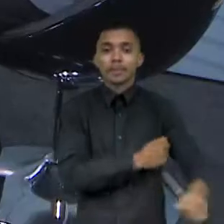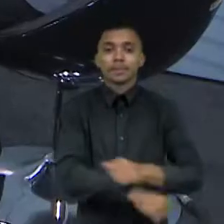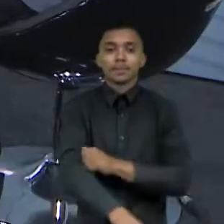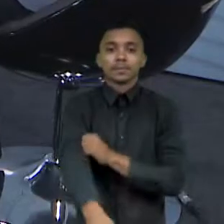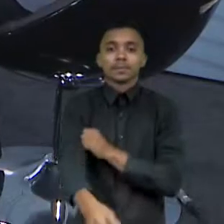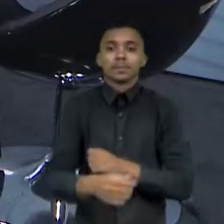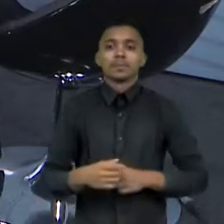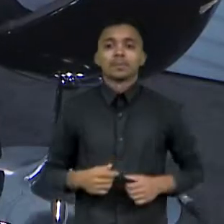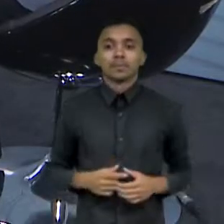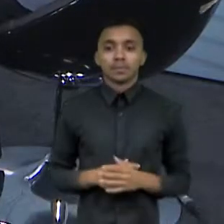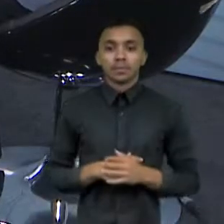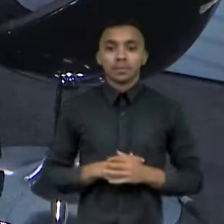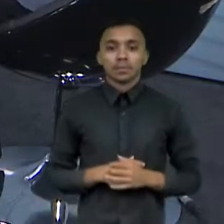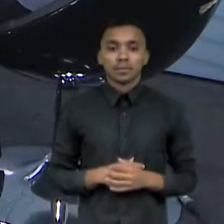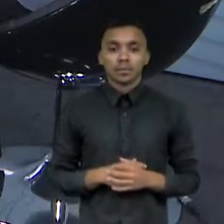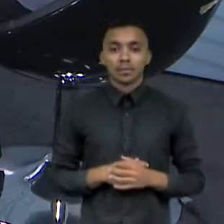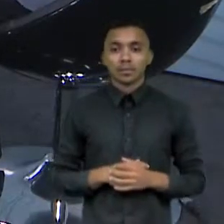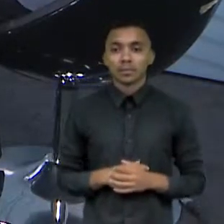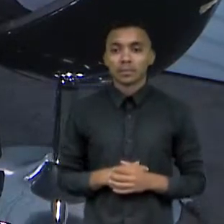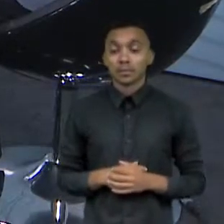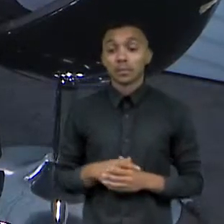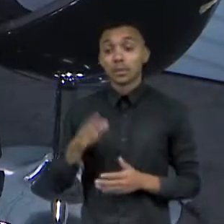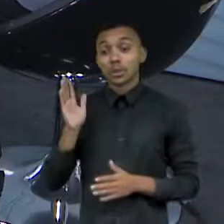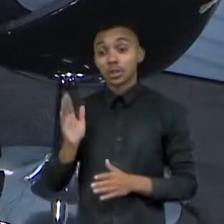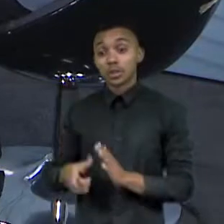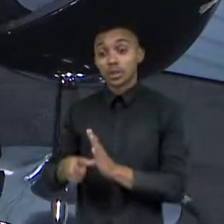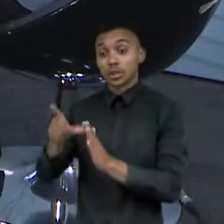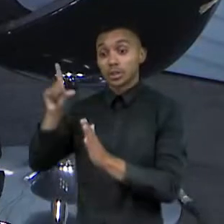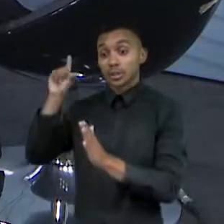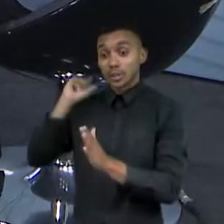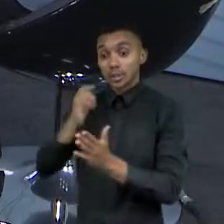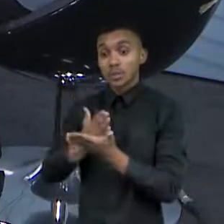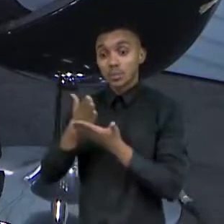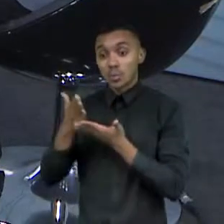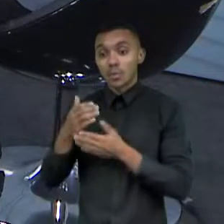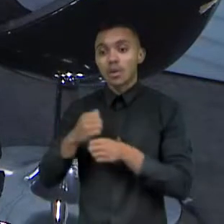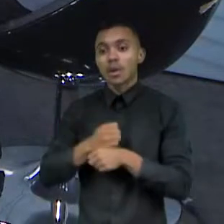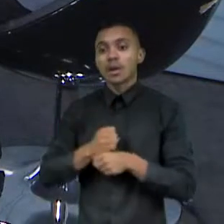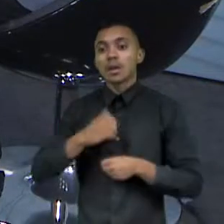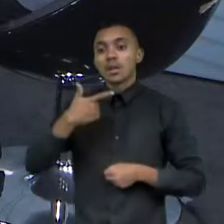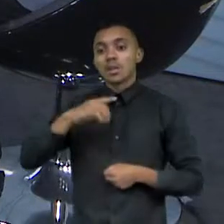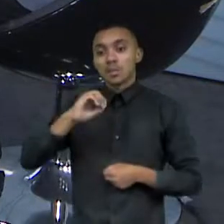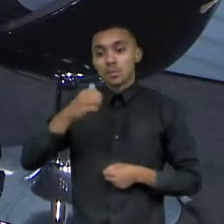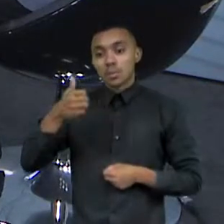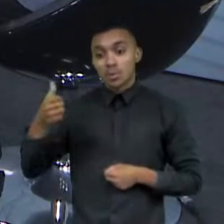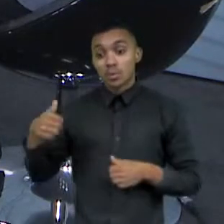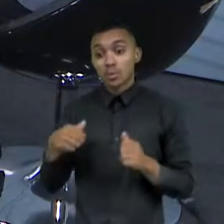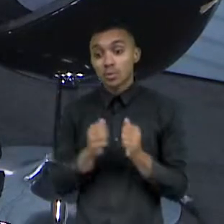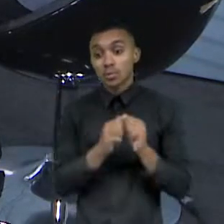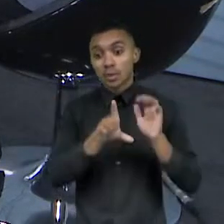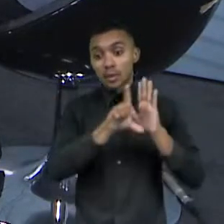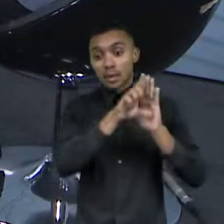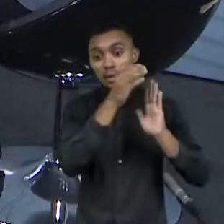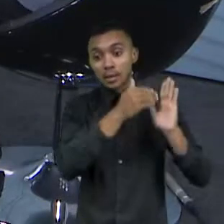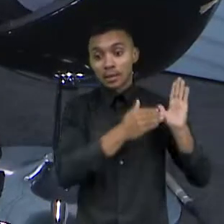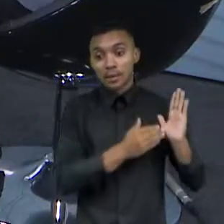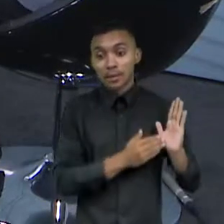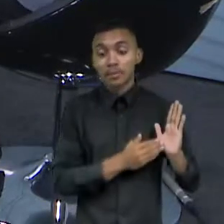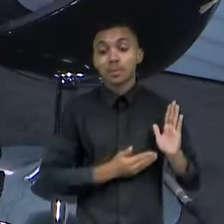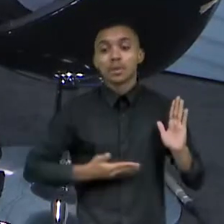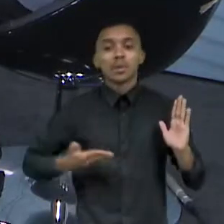Como é que você vê o escritório fetido? Porque ele foi institucionalizado em 2011, né, através de uma lei, e hoje ele